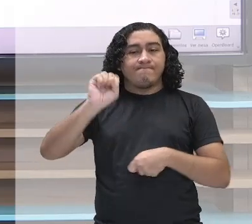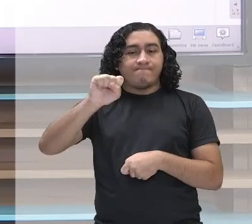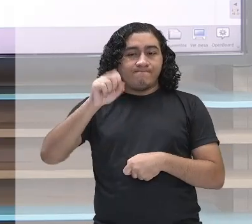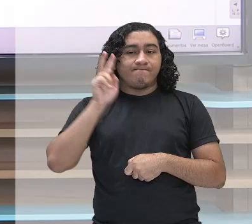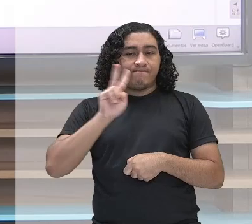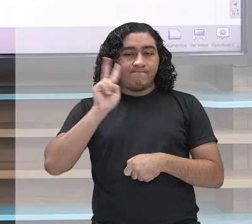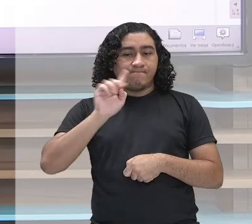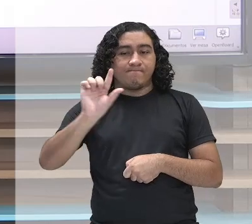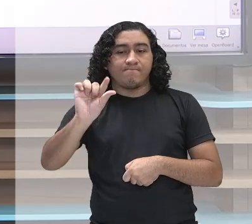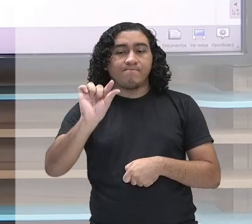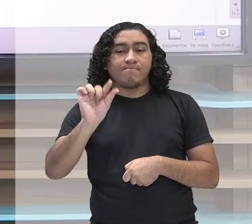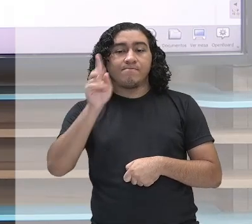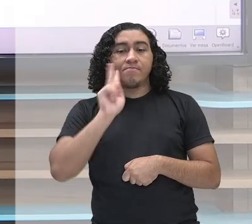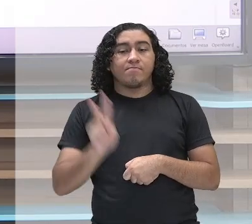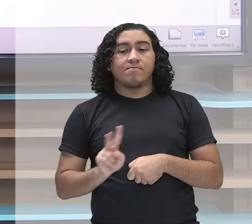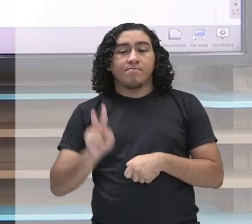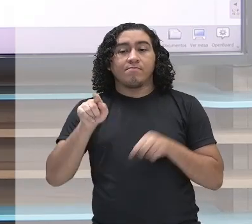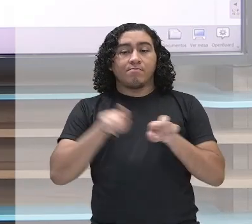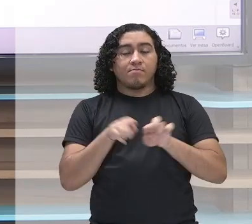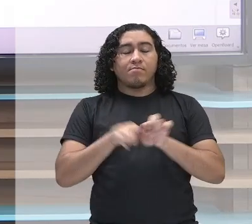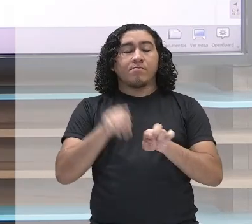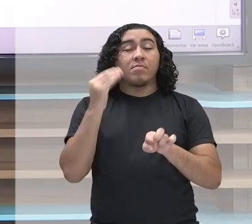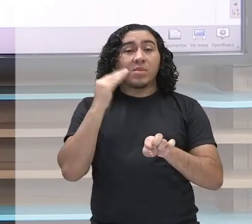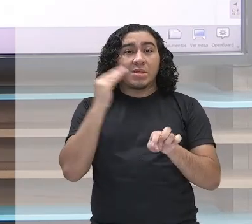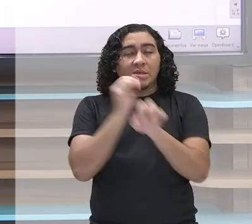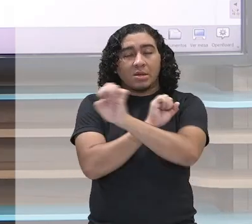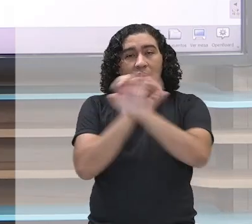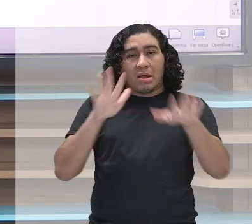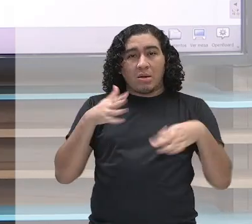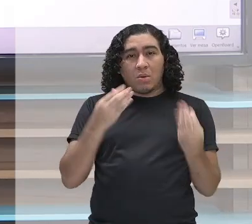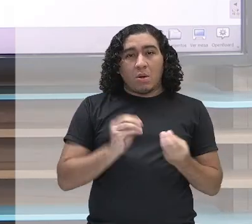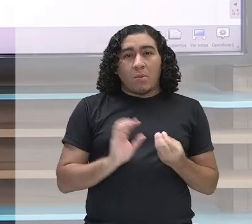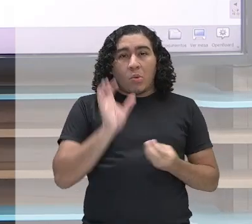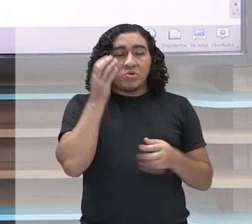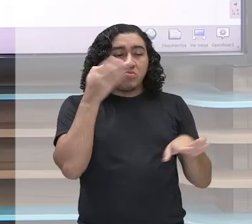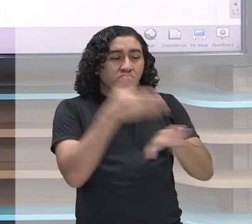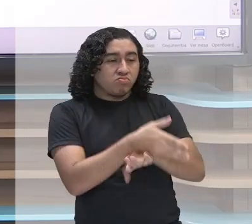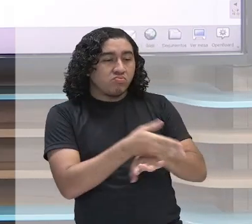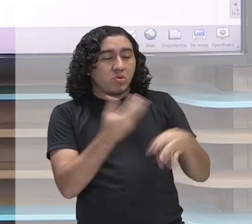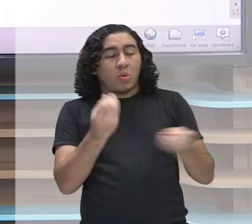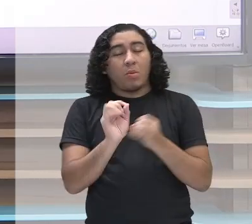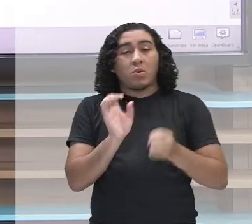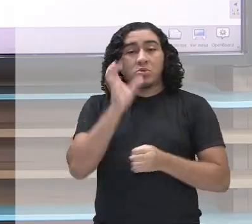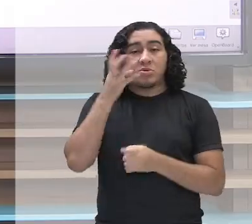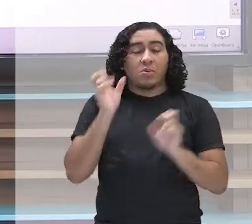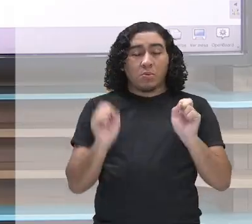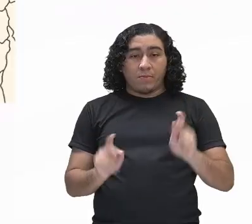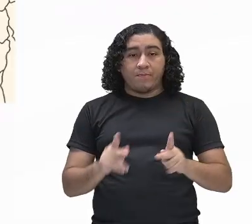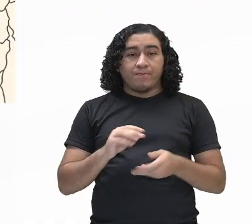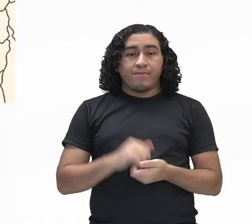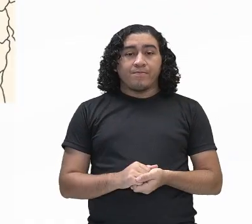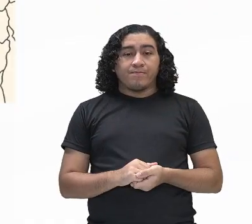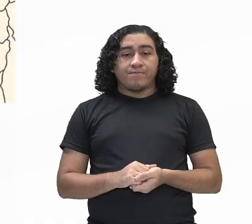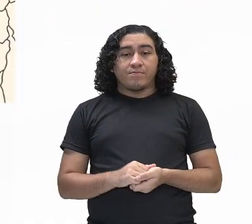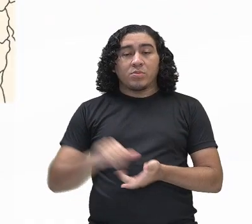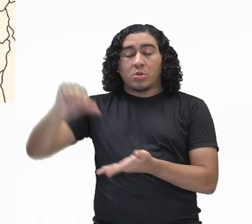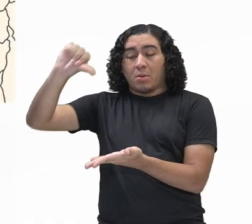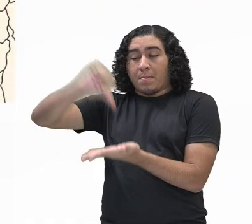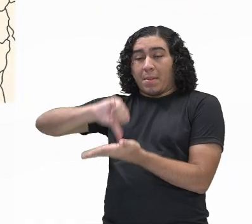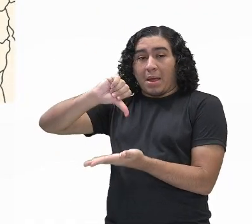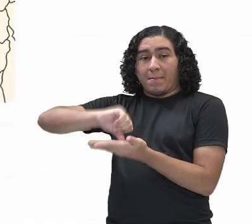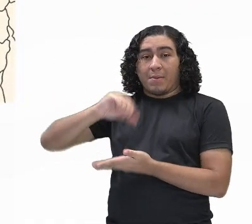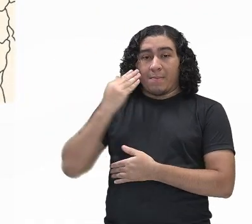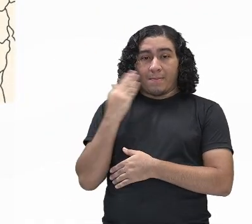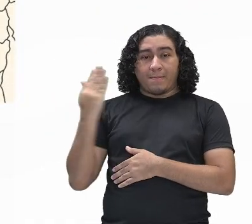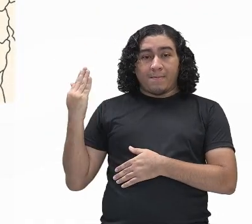um pouco da história e entender esse processo, quem foi que chegou, como foi que aconteceu. E aí, no mapinha, a gente tem em